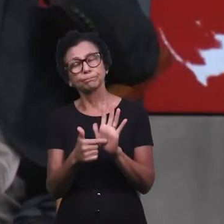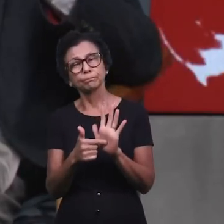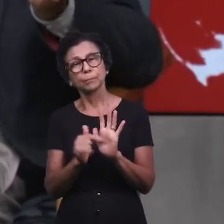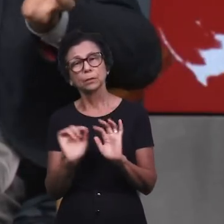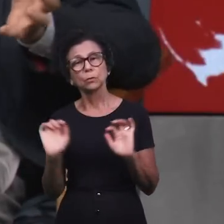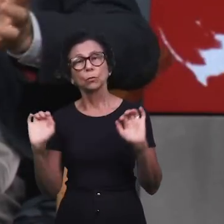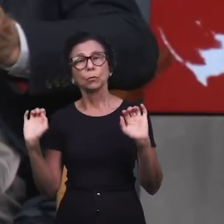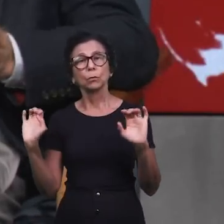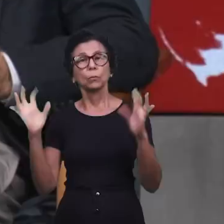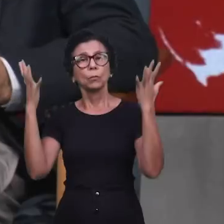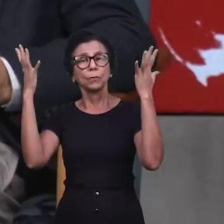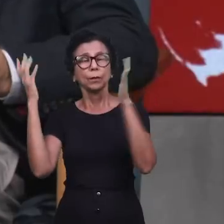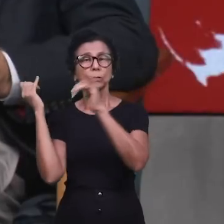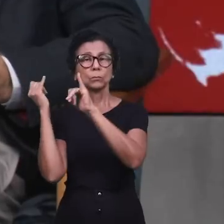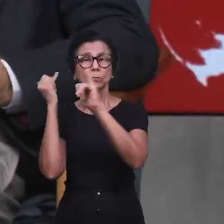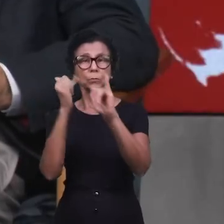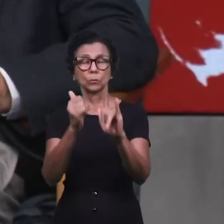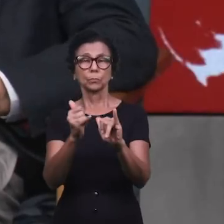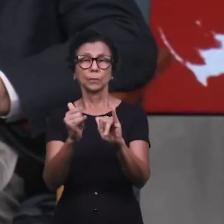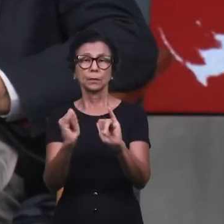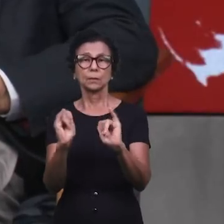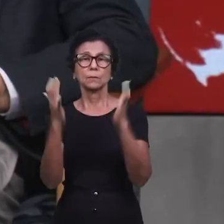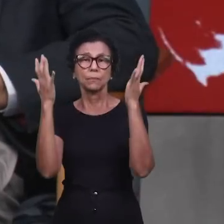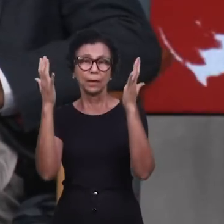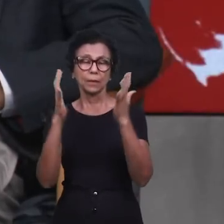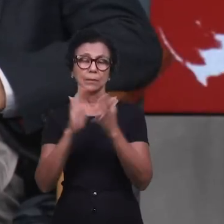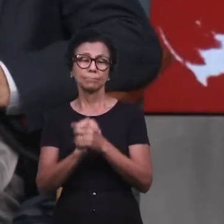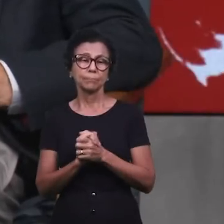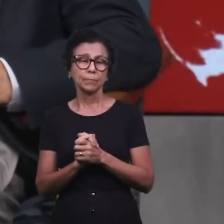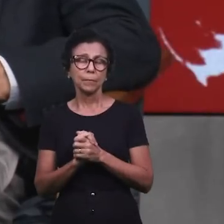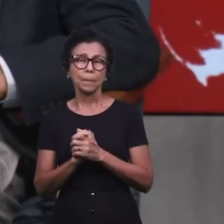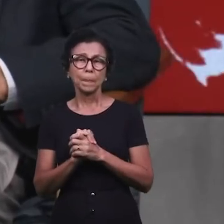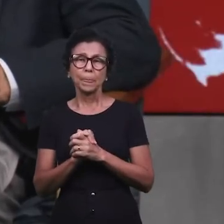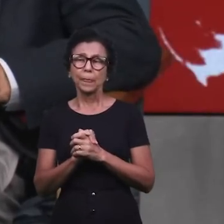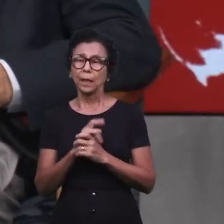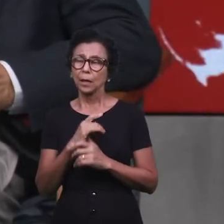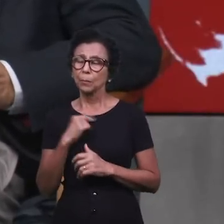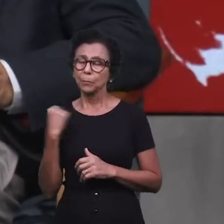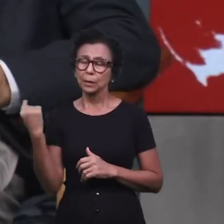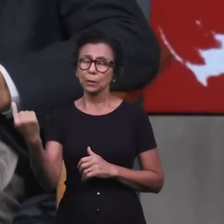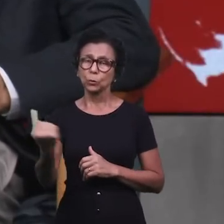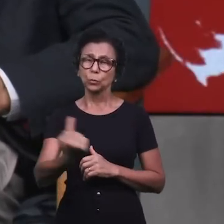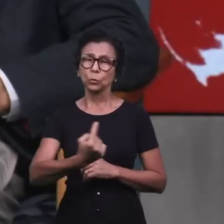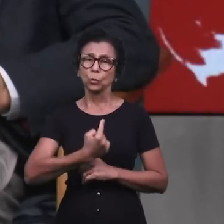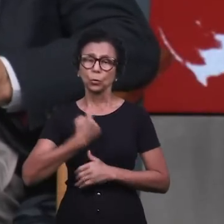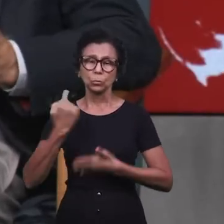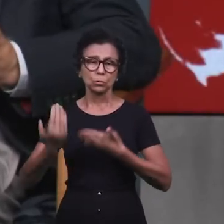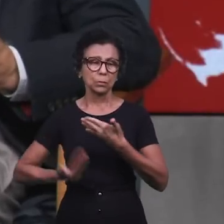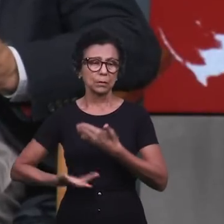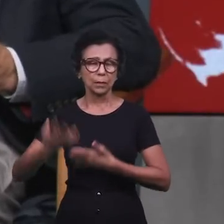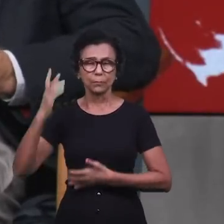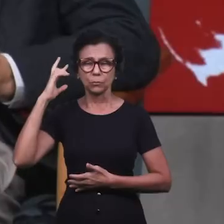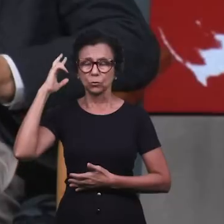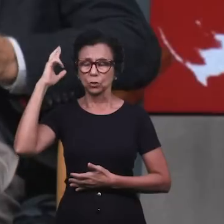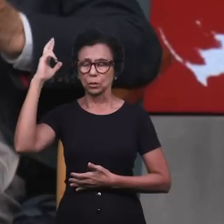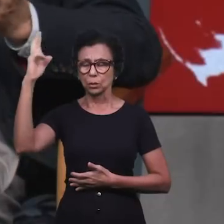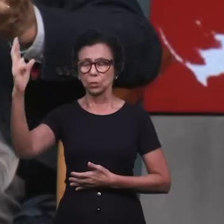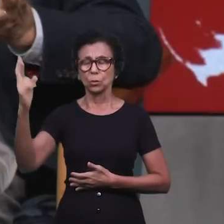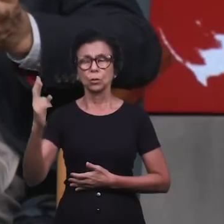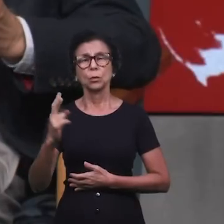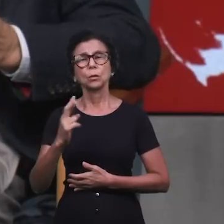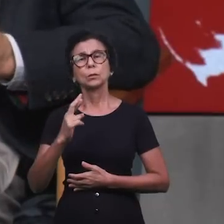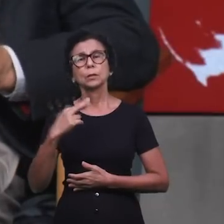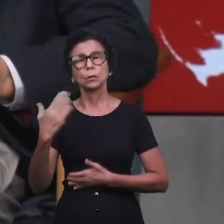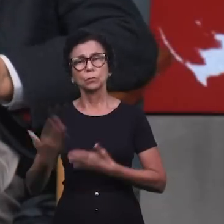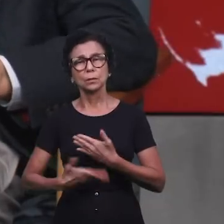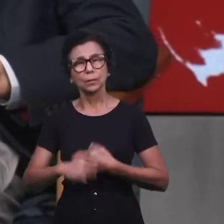é da igreja, aonde ela estiver. É do irmão, daquele que está em comunhão com o Senhor, daquele que ama a palavra, daquele que